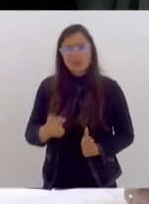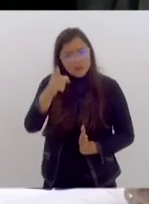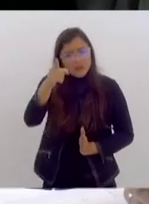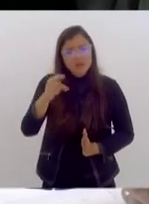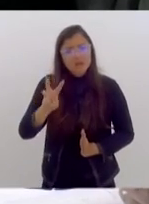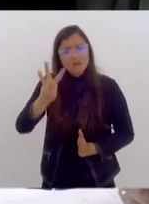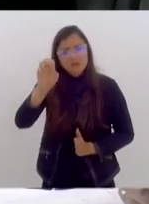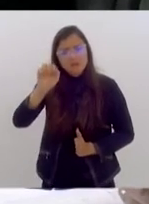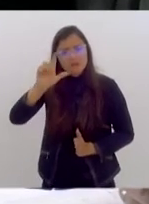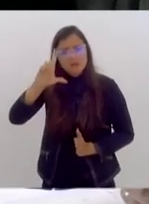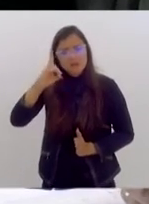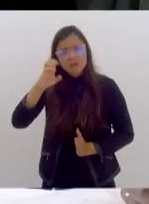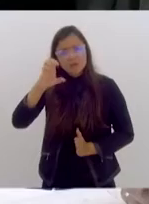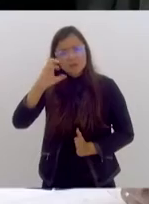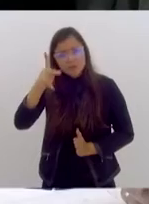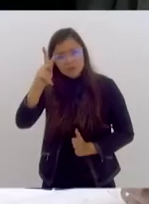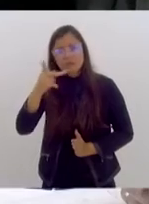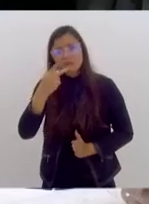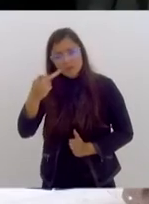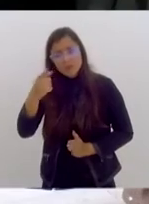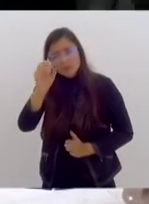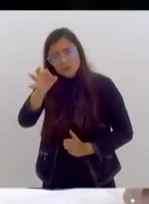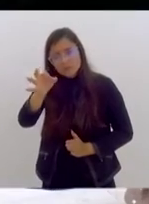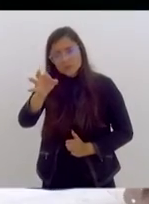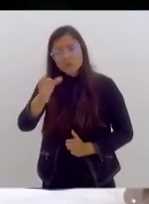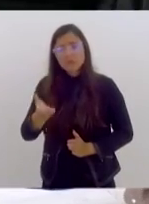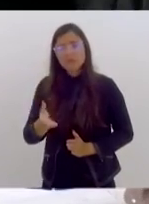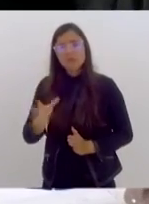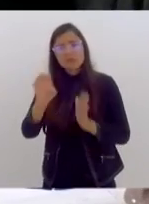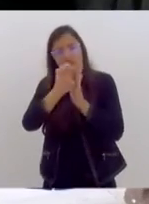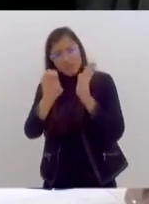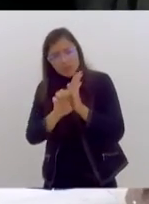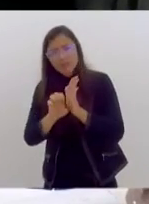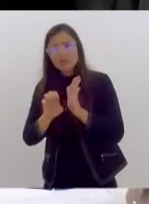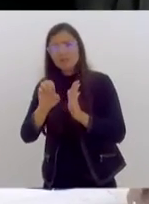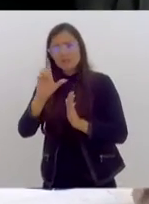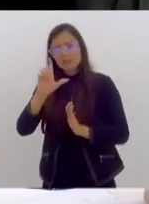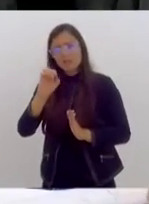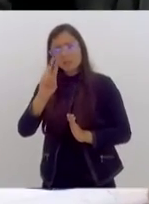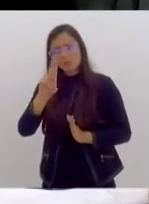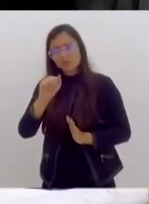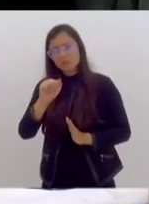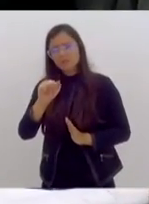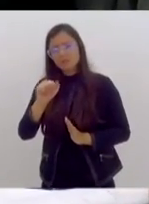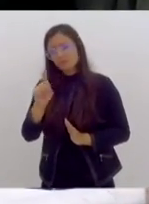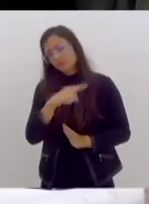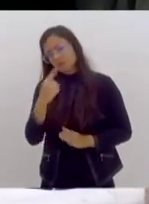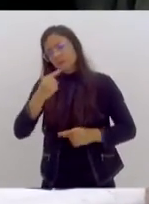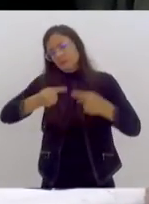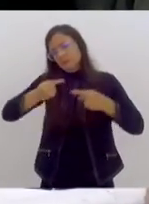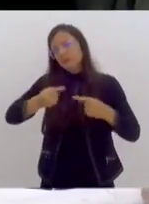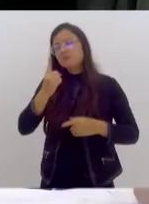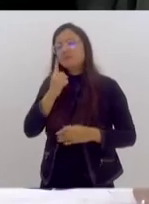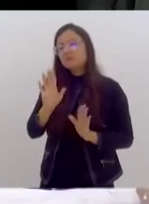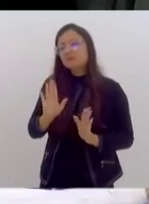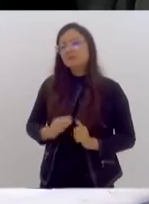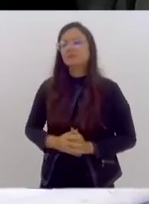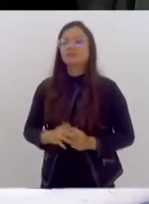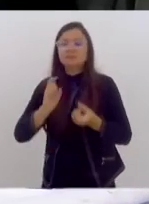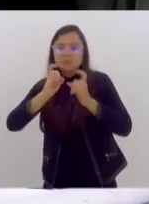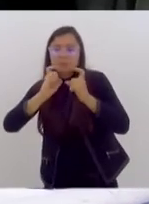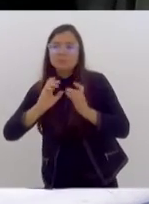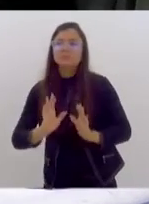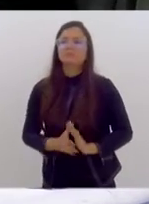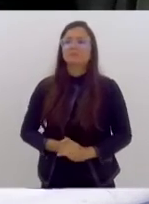citou isso sim também a emendas alô aqui a gente vai discutir agora agora o grande problema aí da lua